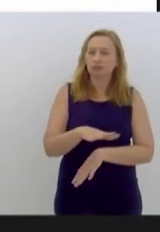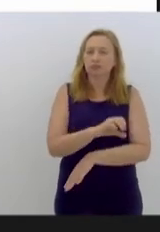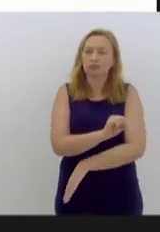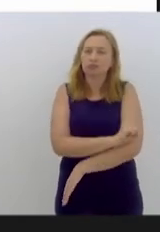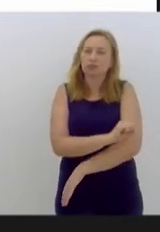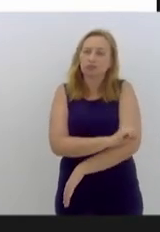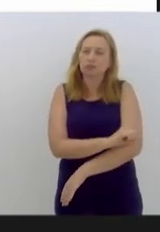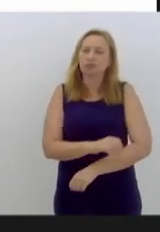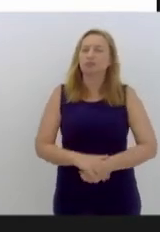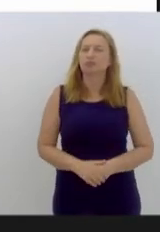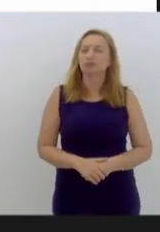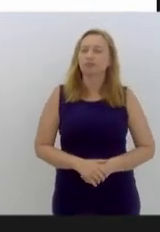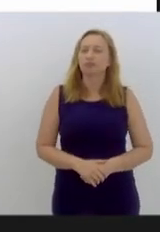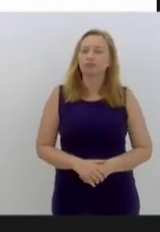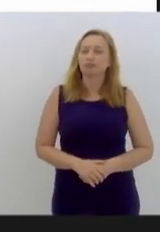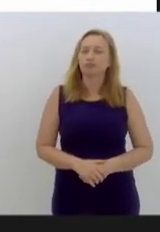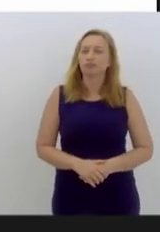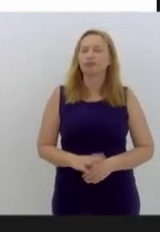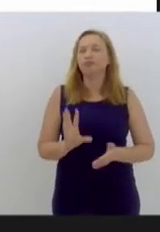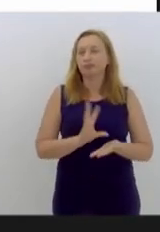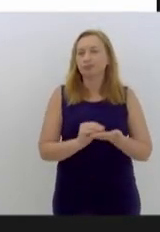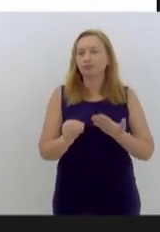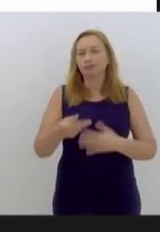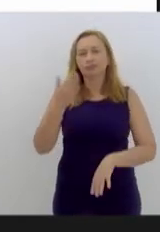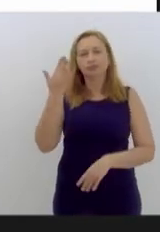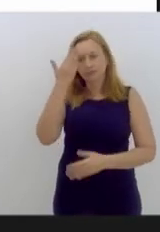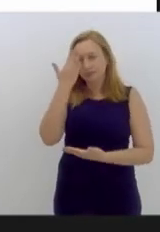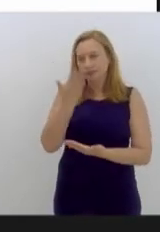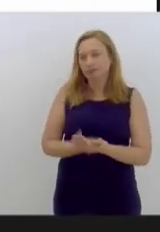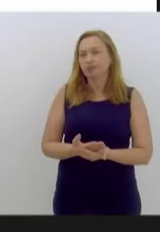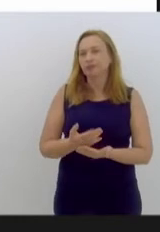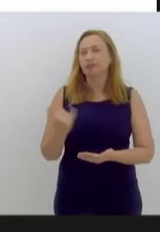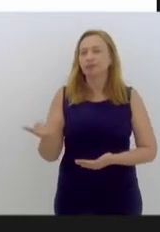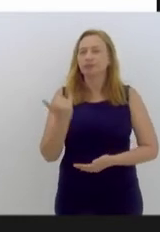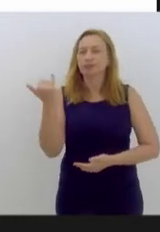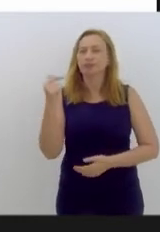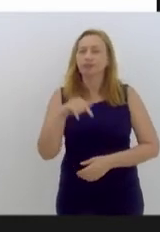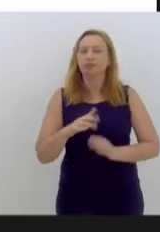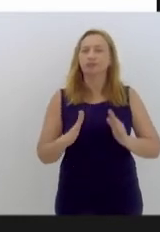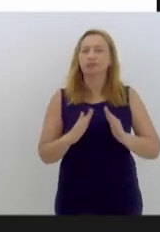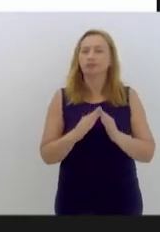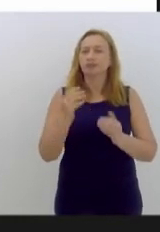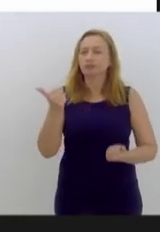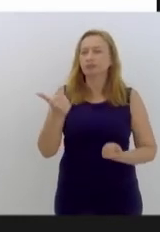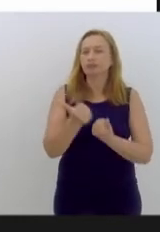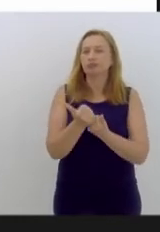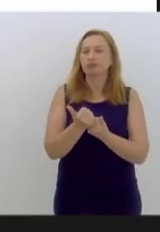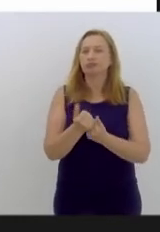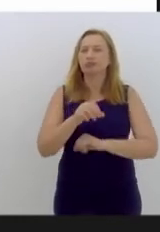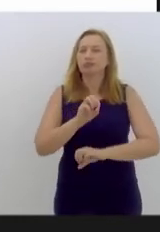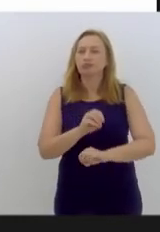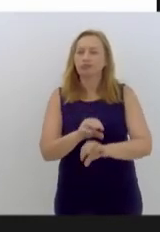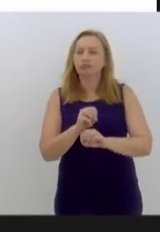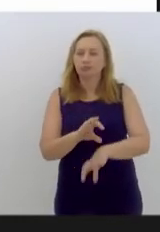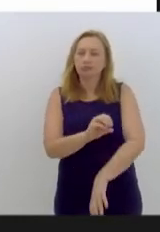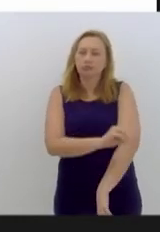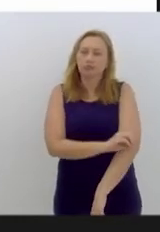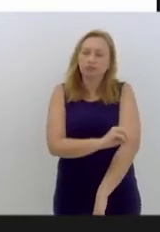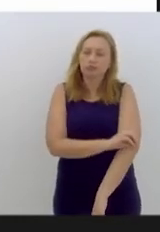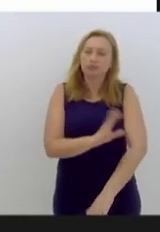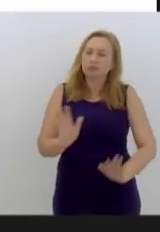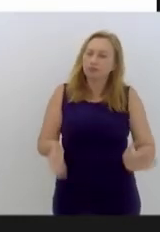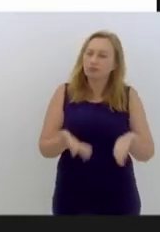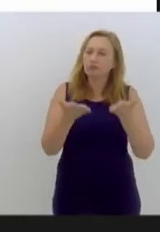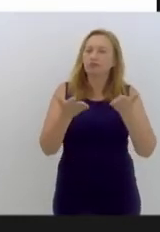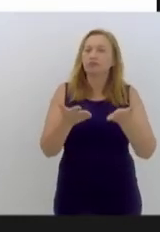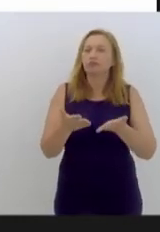Então, essa é uma pauta que eu acredito que tem muita ressonância aqui nessa casa, de apoio à educação infantil, e que a gente consegue estimular